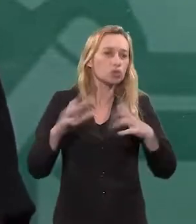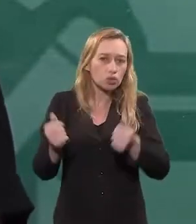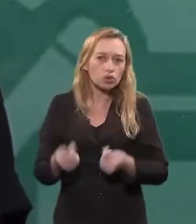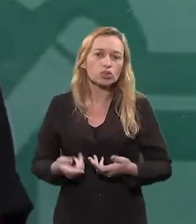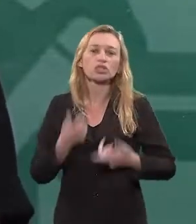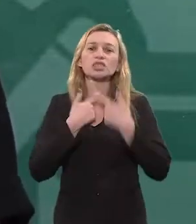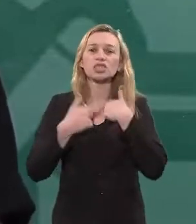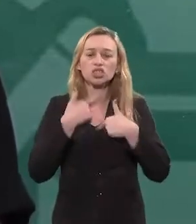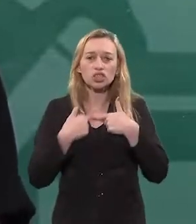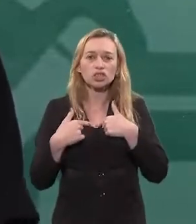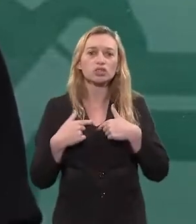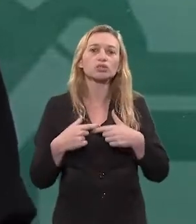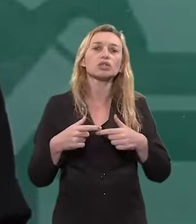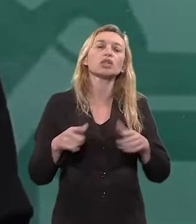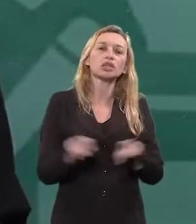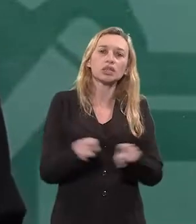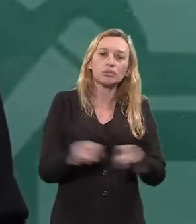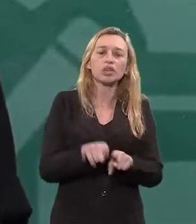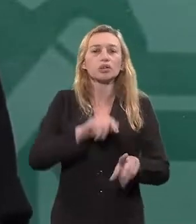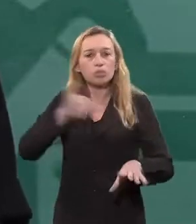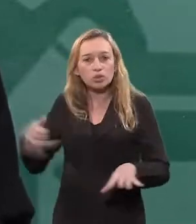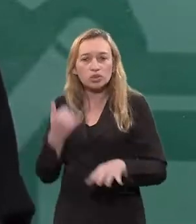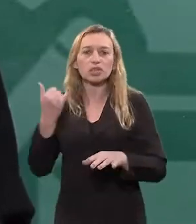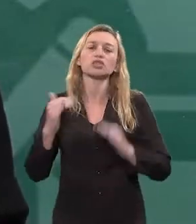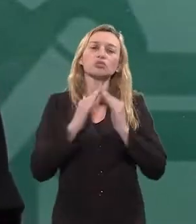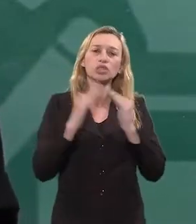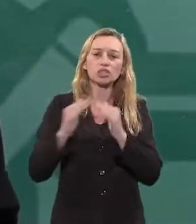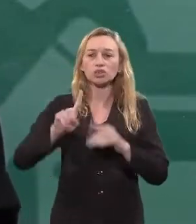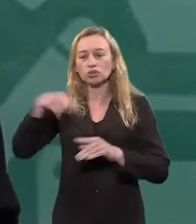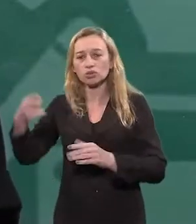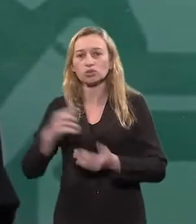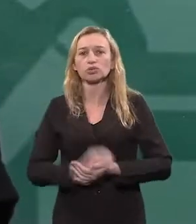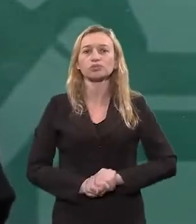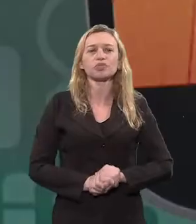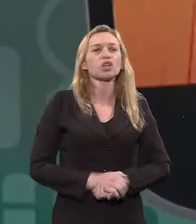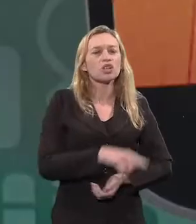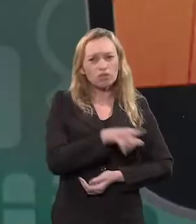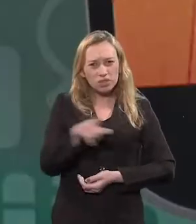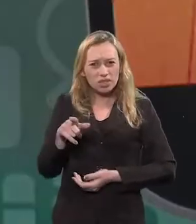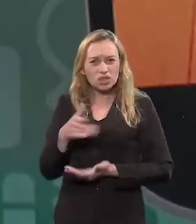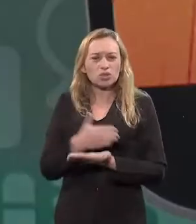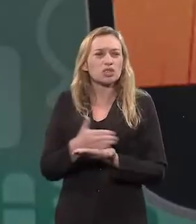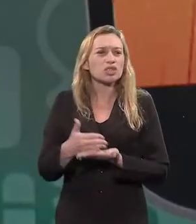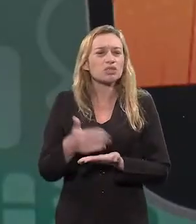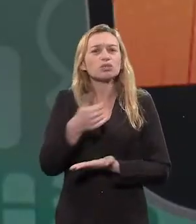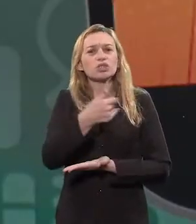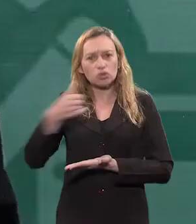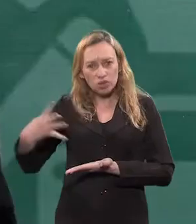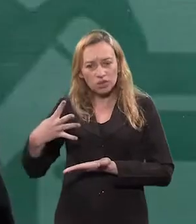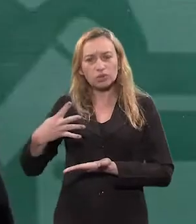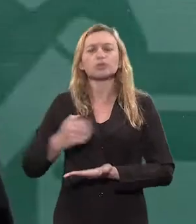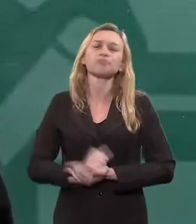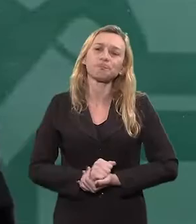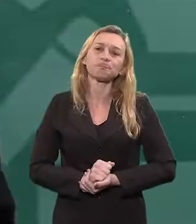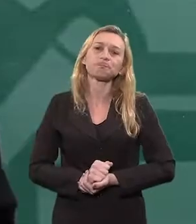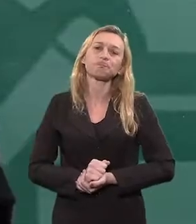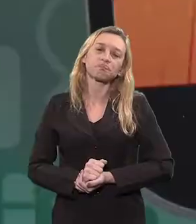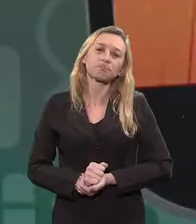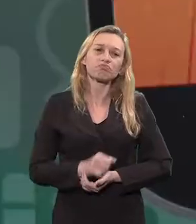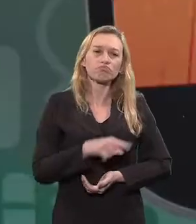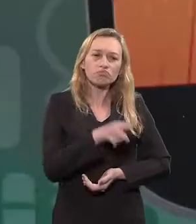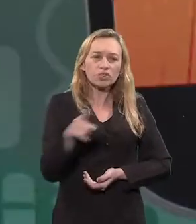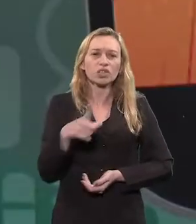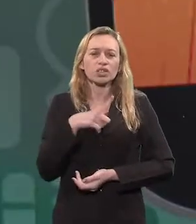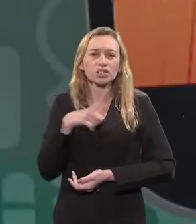todos estão procurando muito, e oportunidades de moradia também, entre outros. E desde quando vocês fazem esse trabalho? Desde 2014. Desde